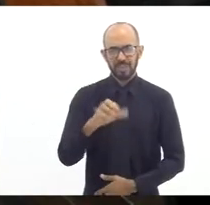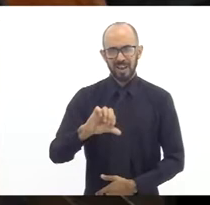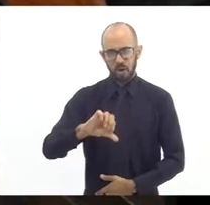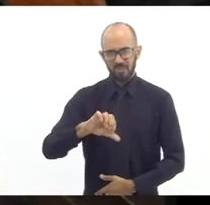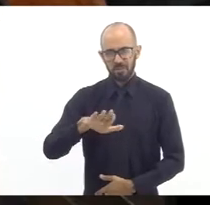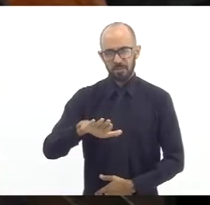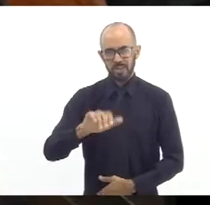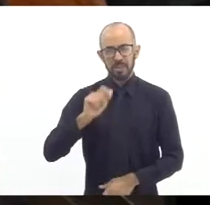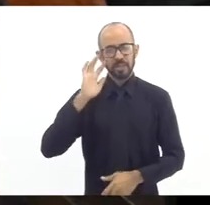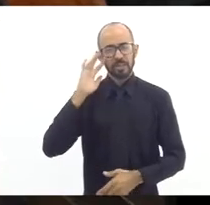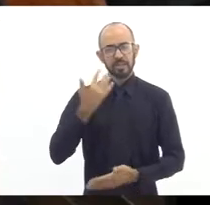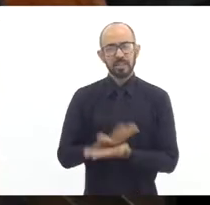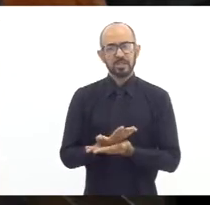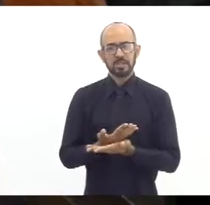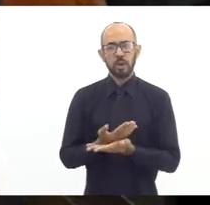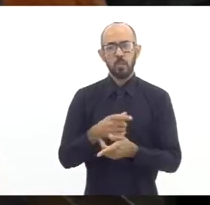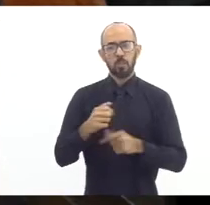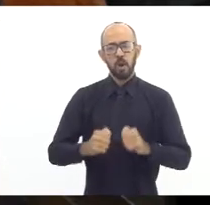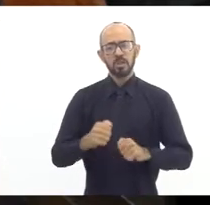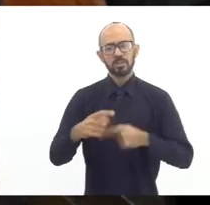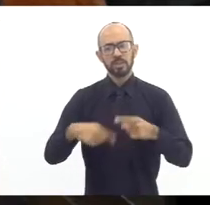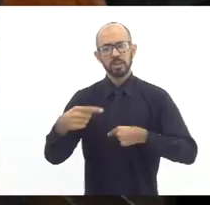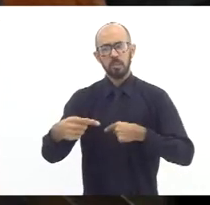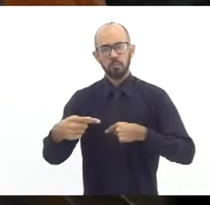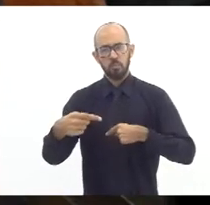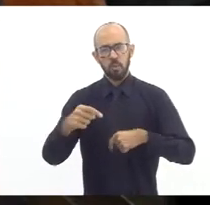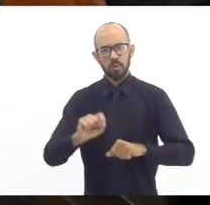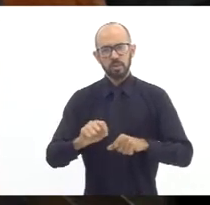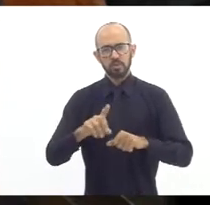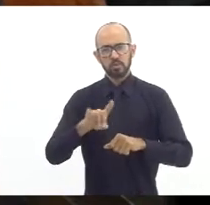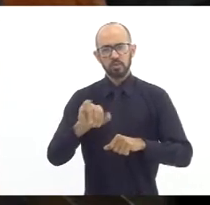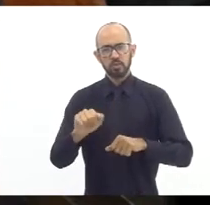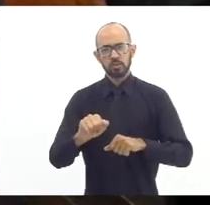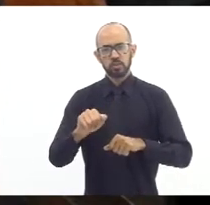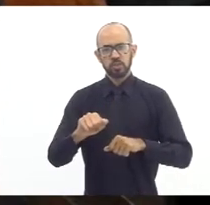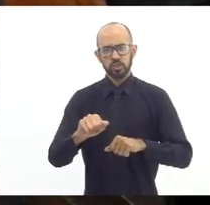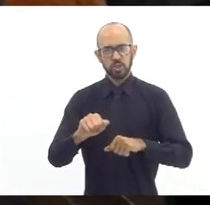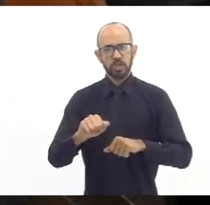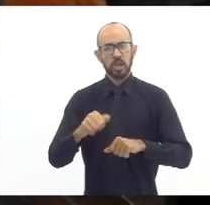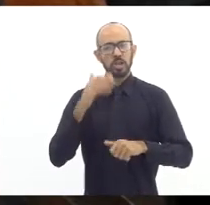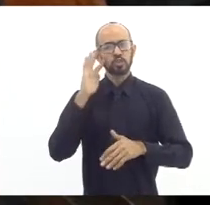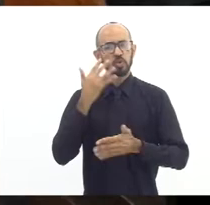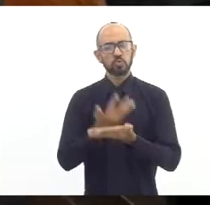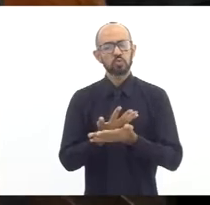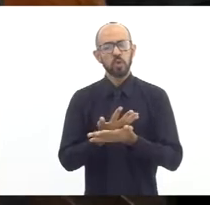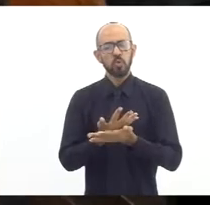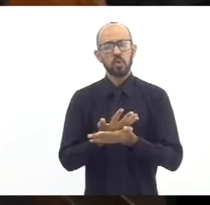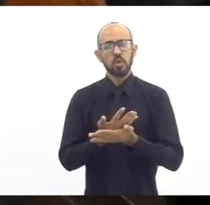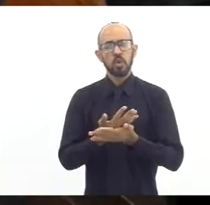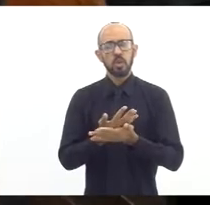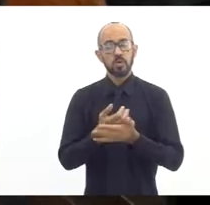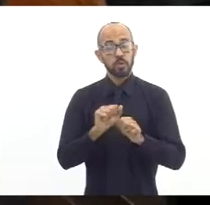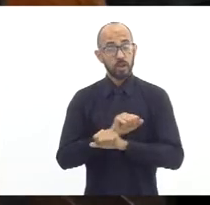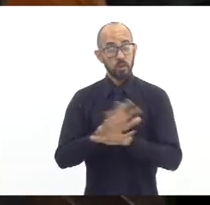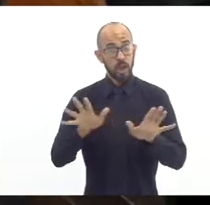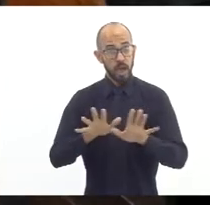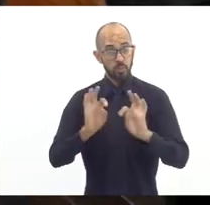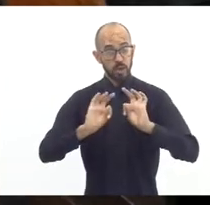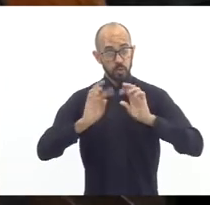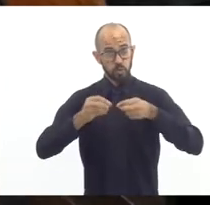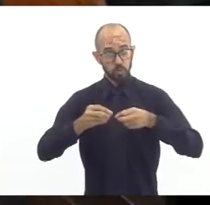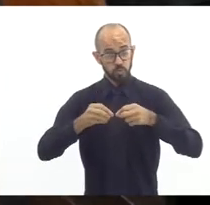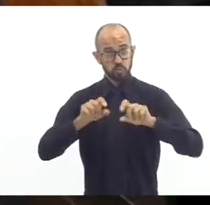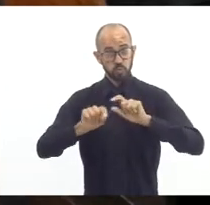posterior à data prevista na resolução. E deixando claro a todos que as multas estão